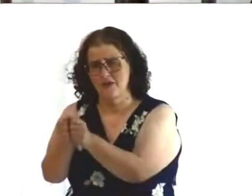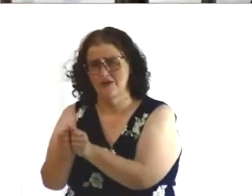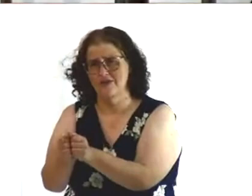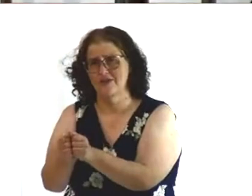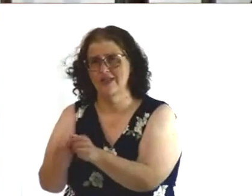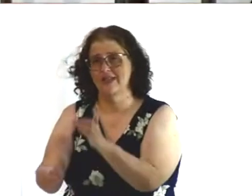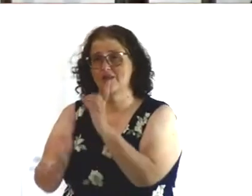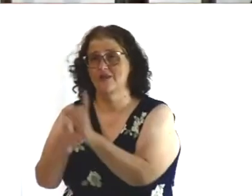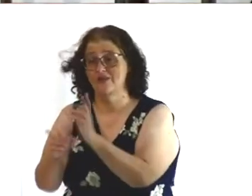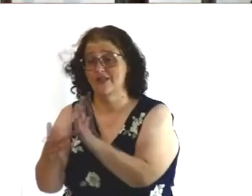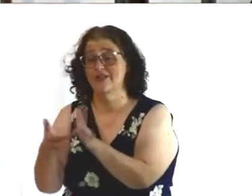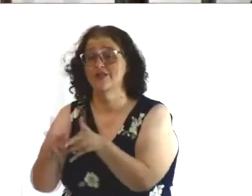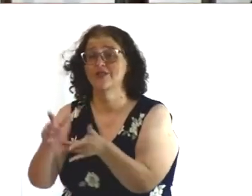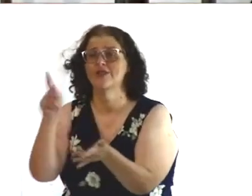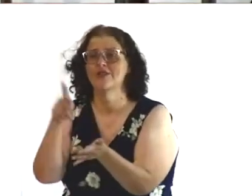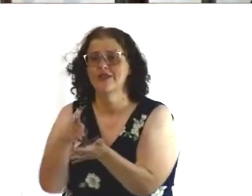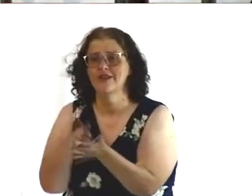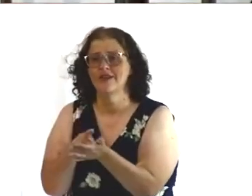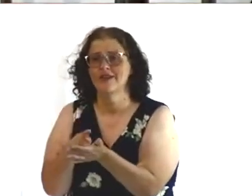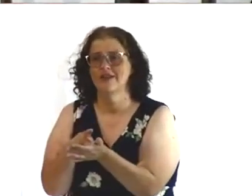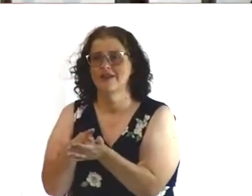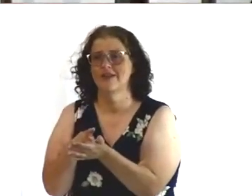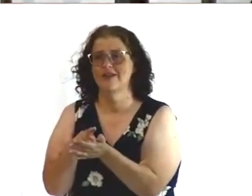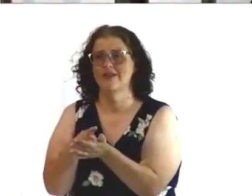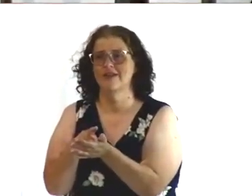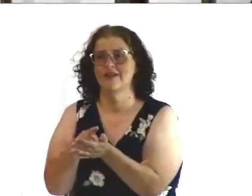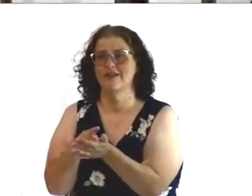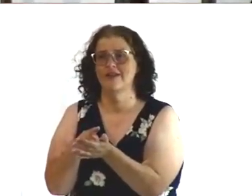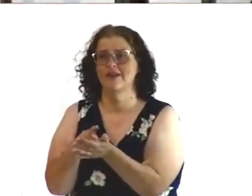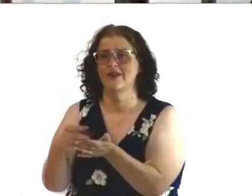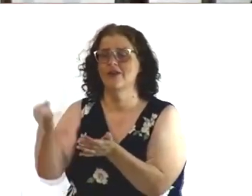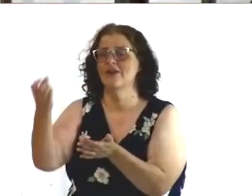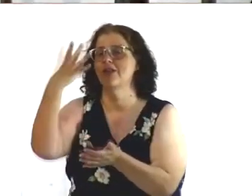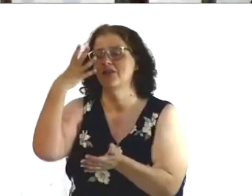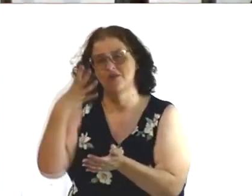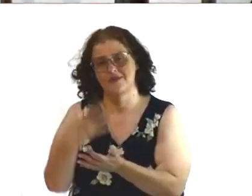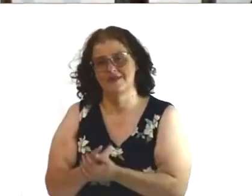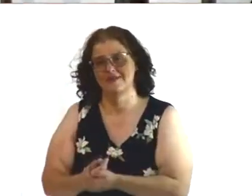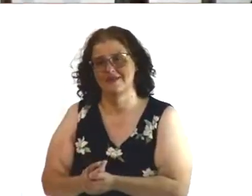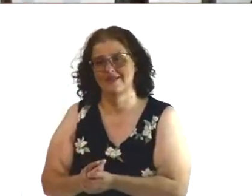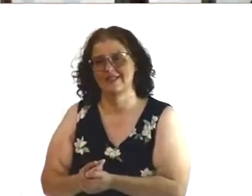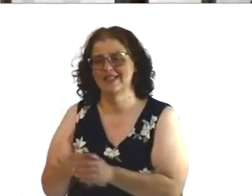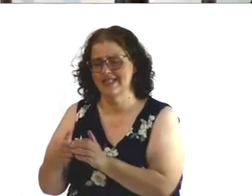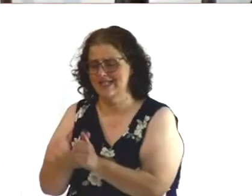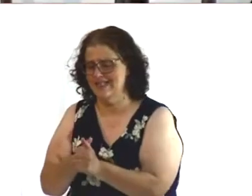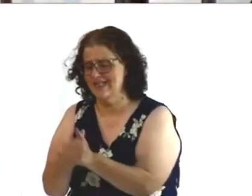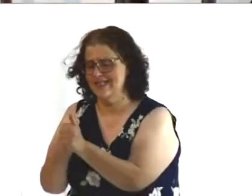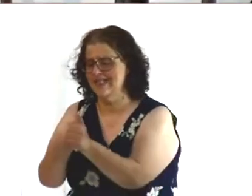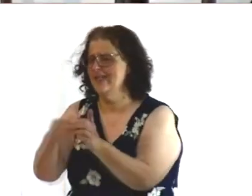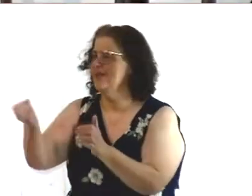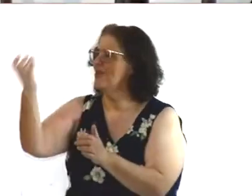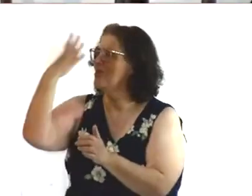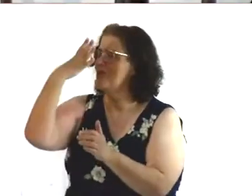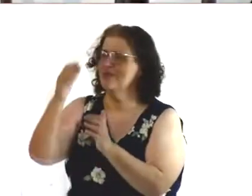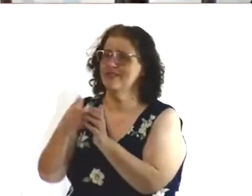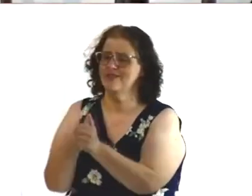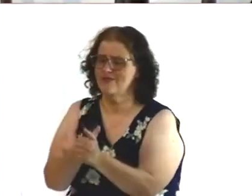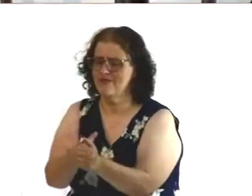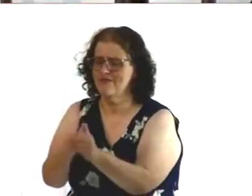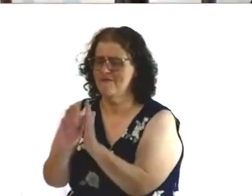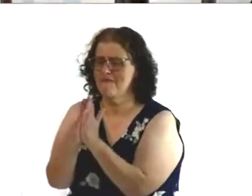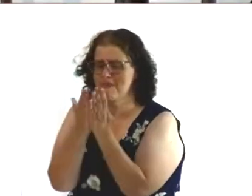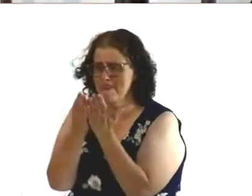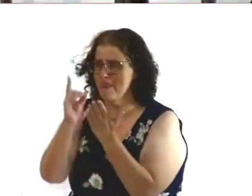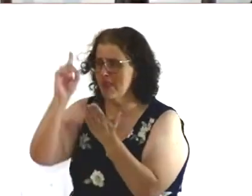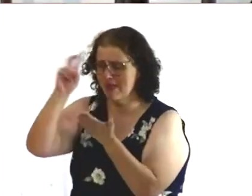Jesus, sigam essas 3 linhas, sigam a luz que Deus enviou, sejam conduzidos pela palavra de Deus e